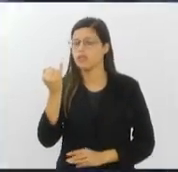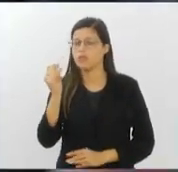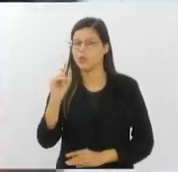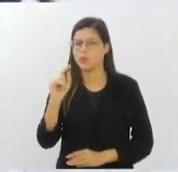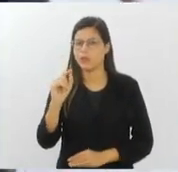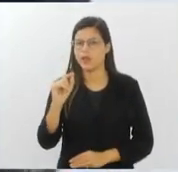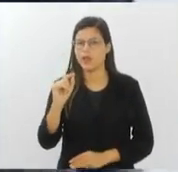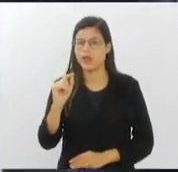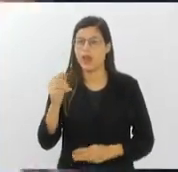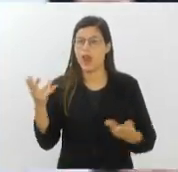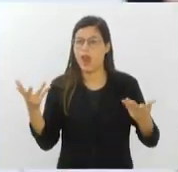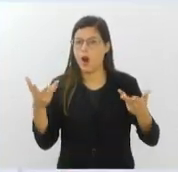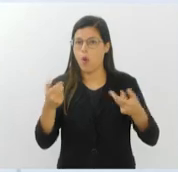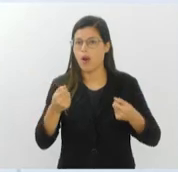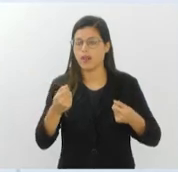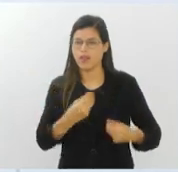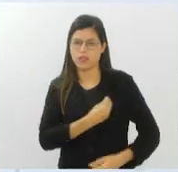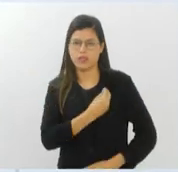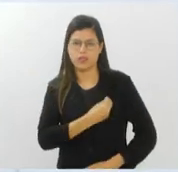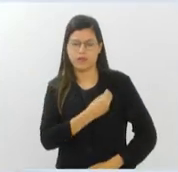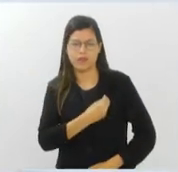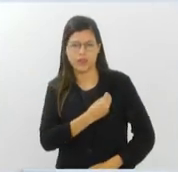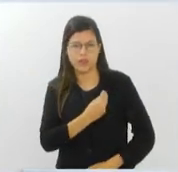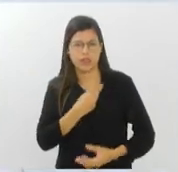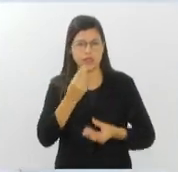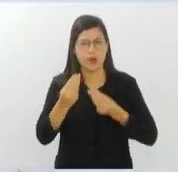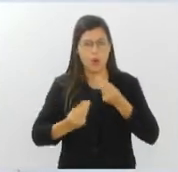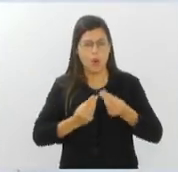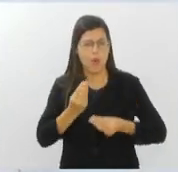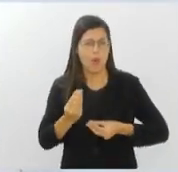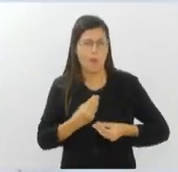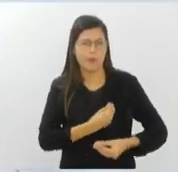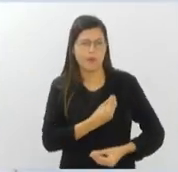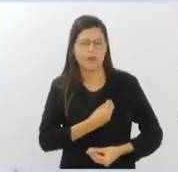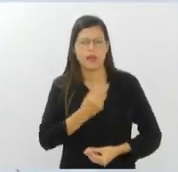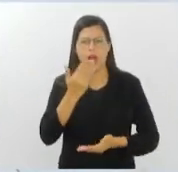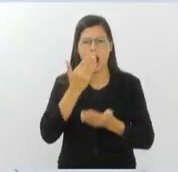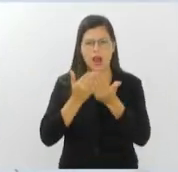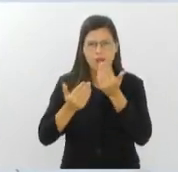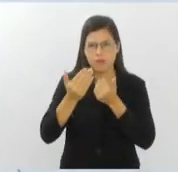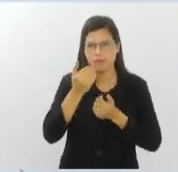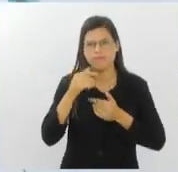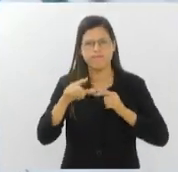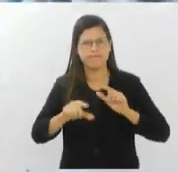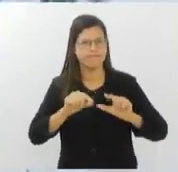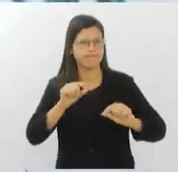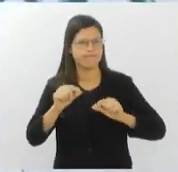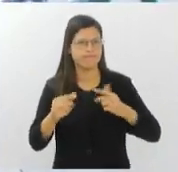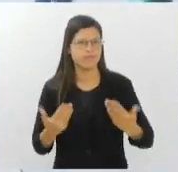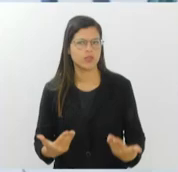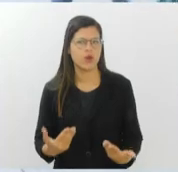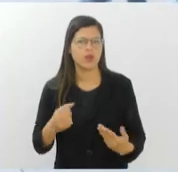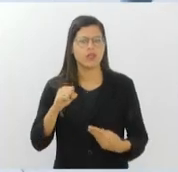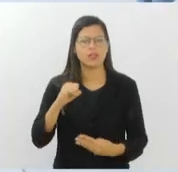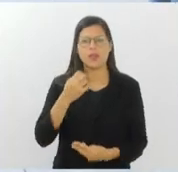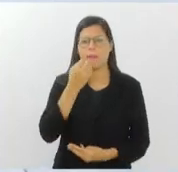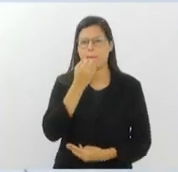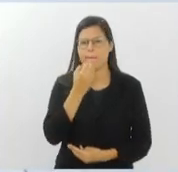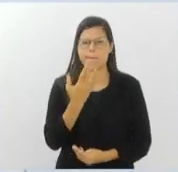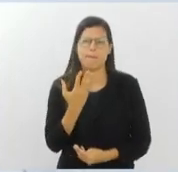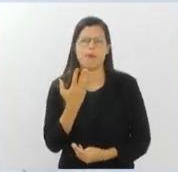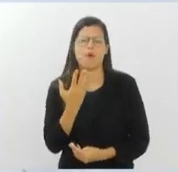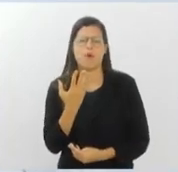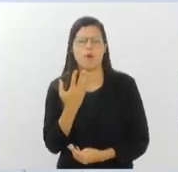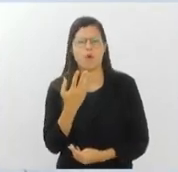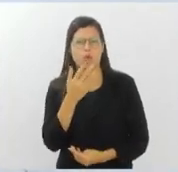sua qualidade de vida, seu estilo de vida, a forma, os alimentos que você escolhe, né? Se está bem balanceada a sua refeição